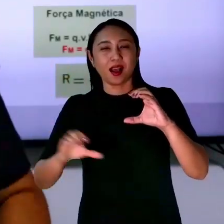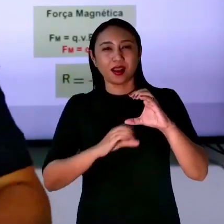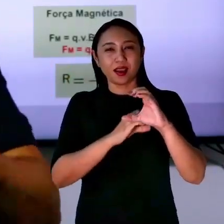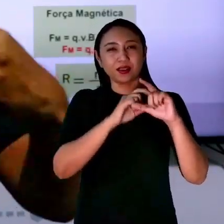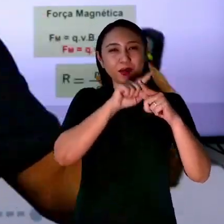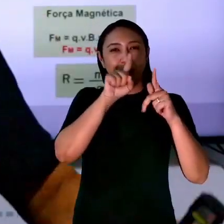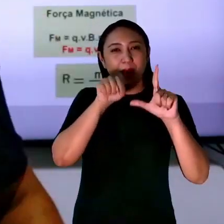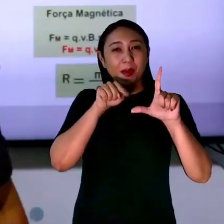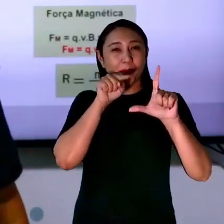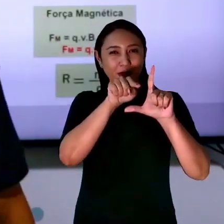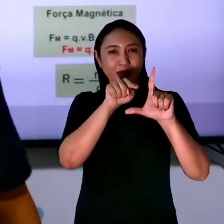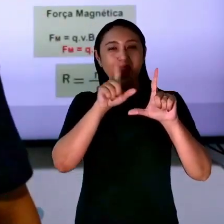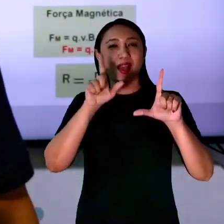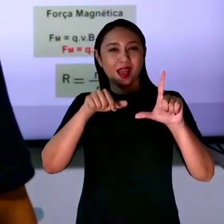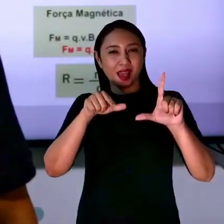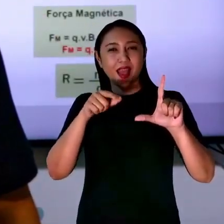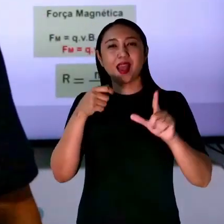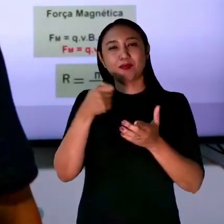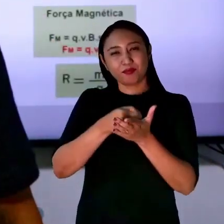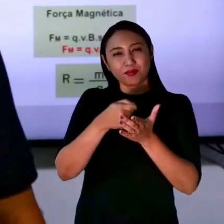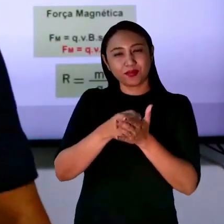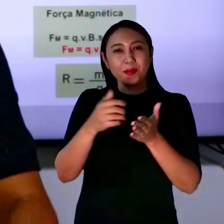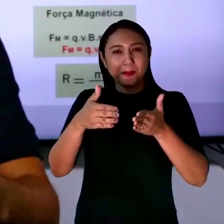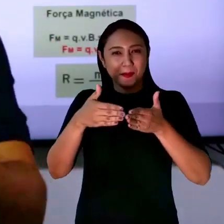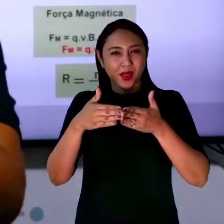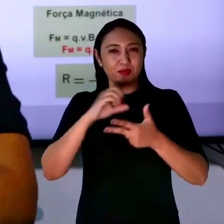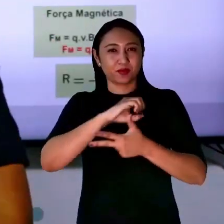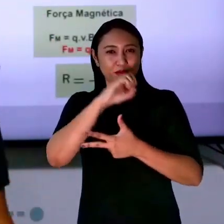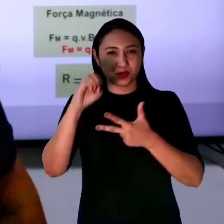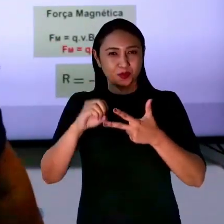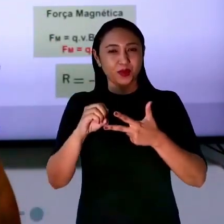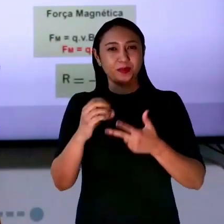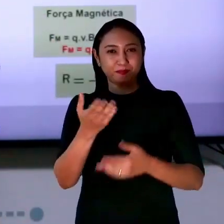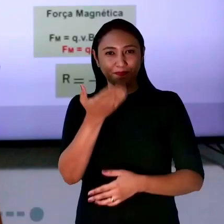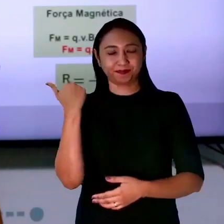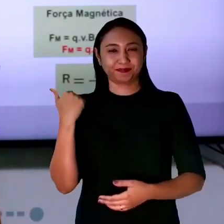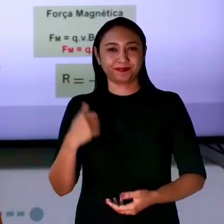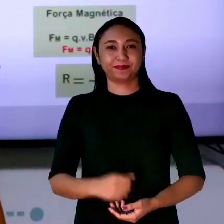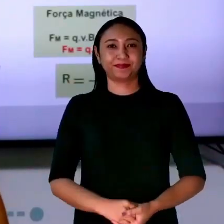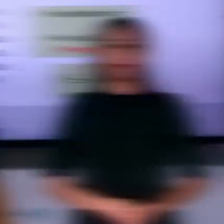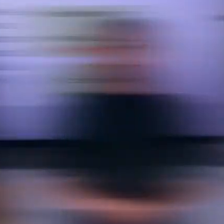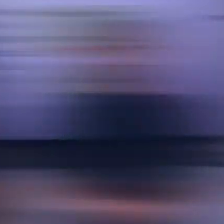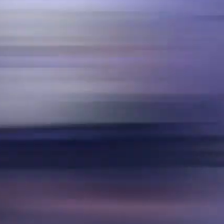ao campo, onde é bem mais cobrado no vestibular. Vamos lá.